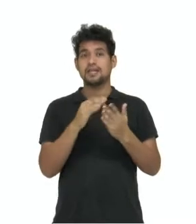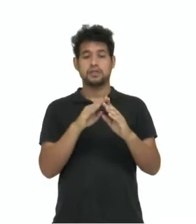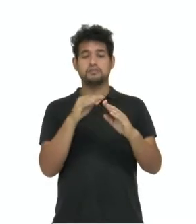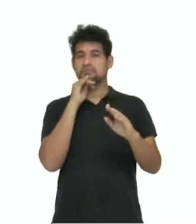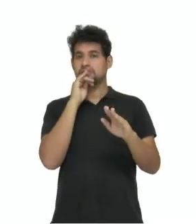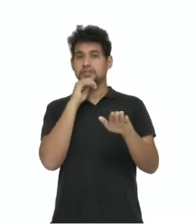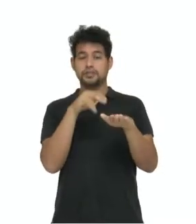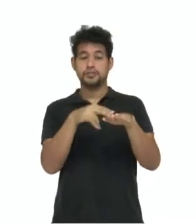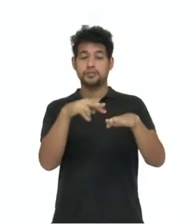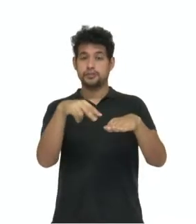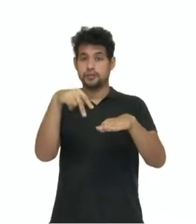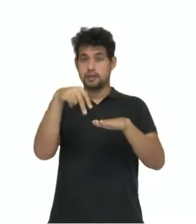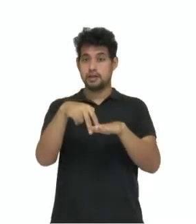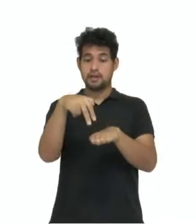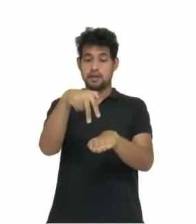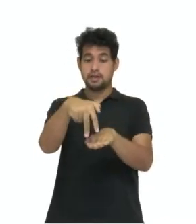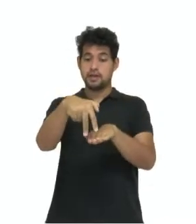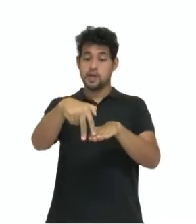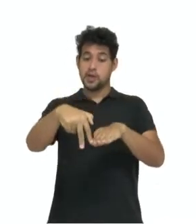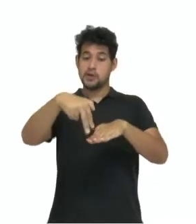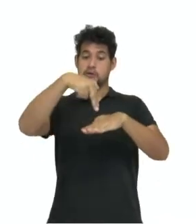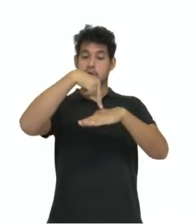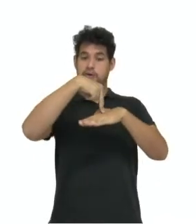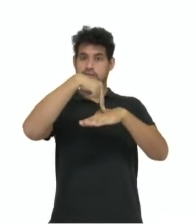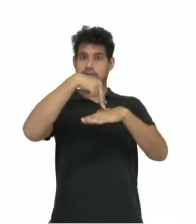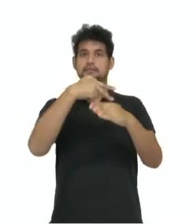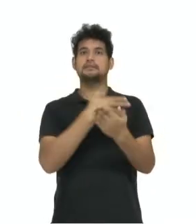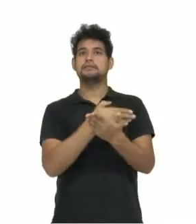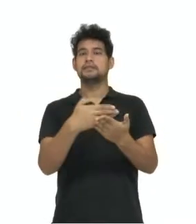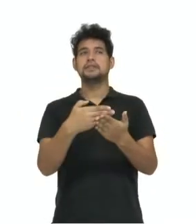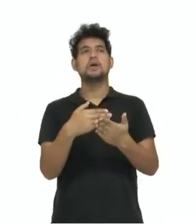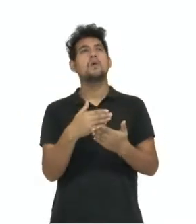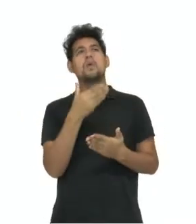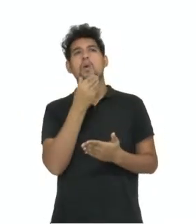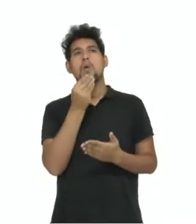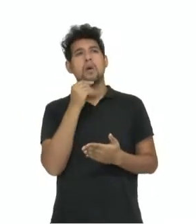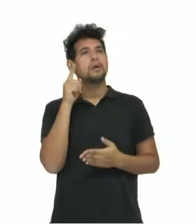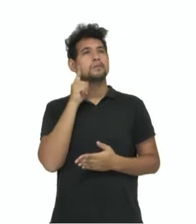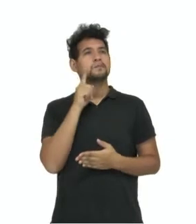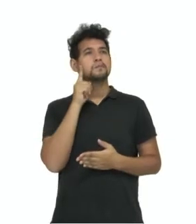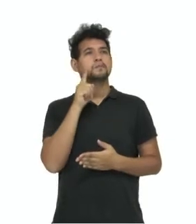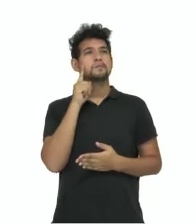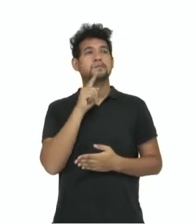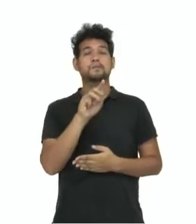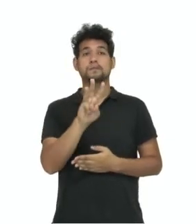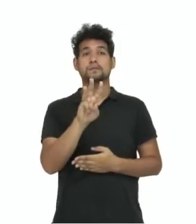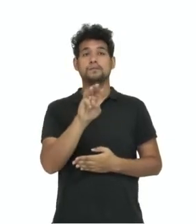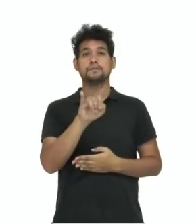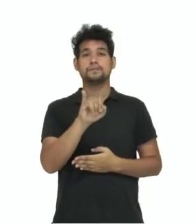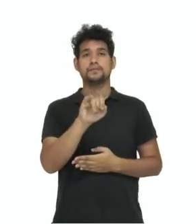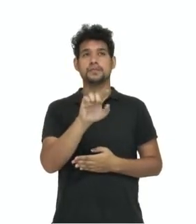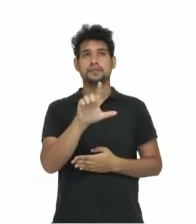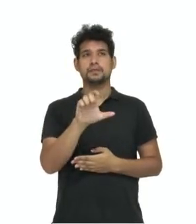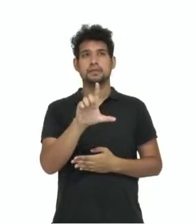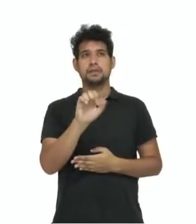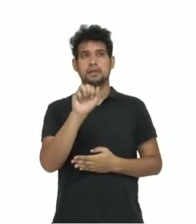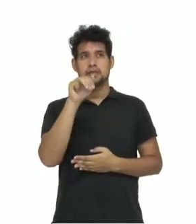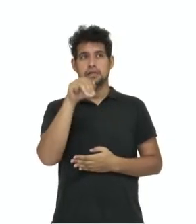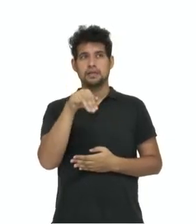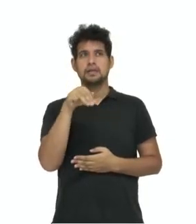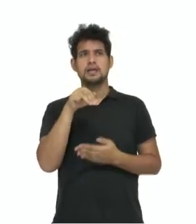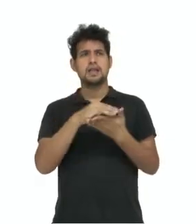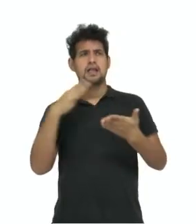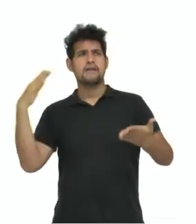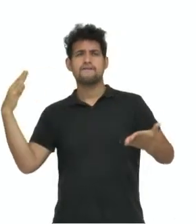inventada pelo americano William Perry O'Brien. O atleta venceu as Olimpíadas de Helsinki,